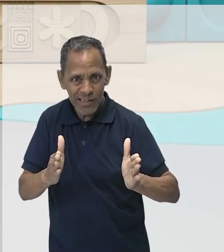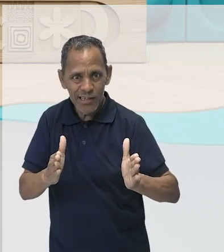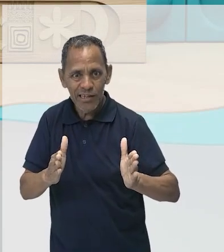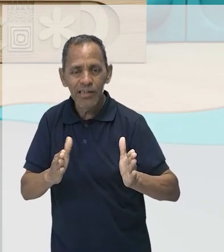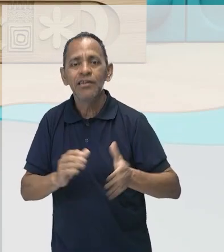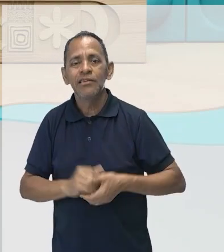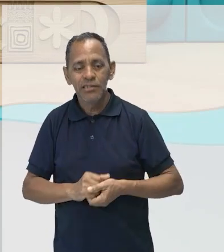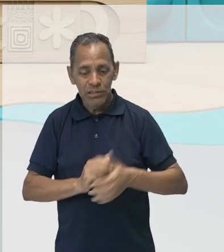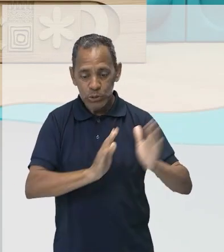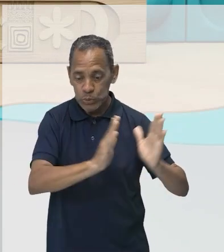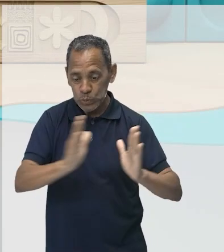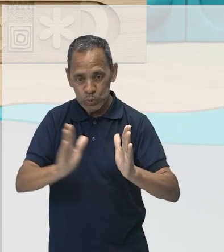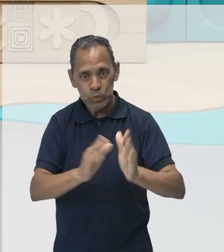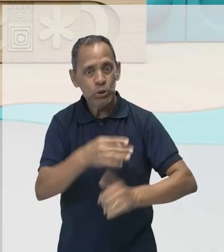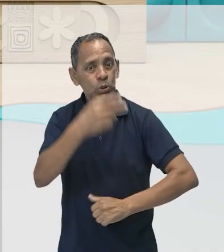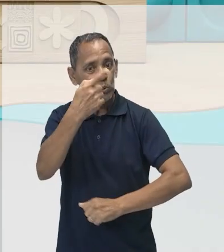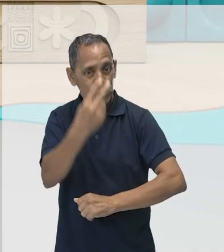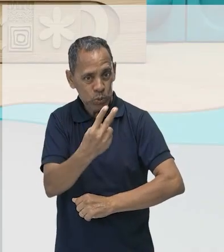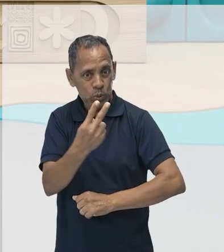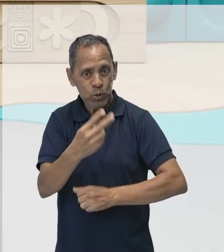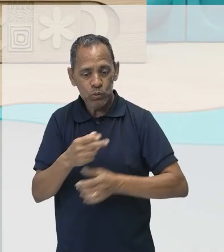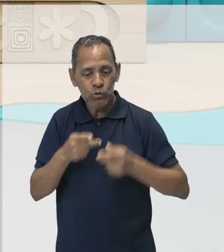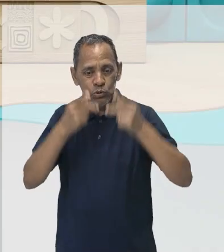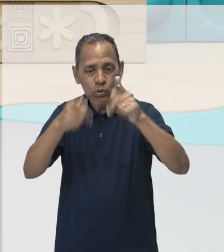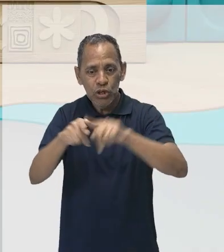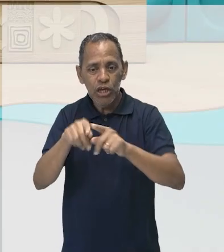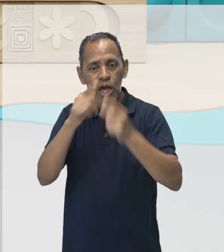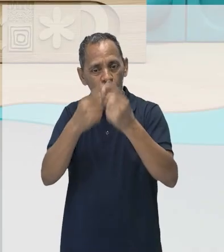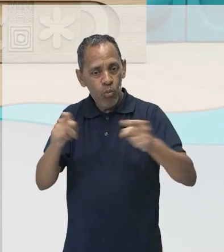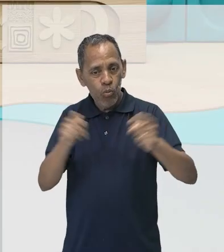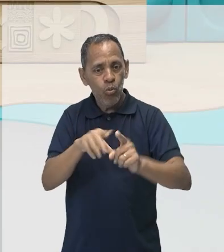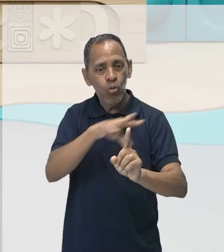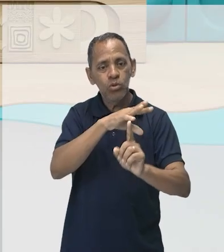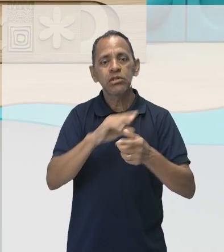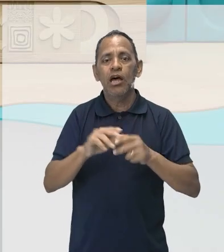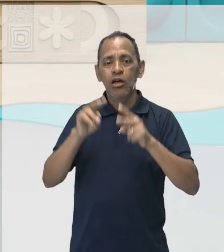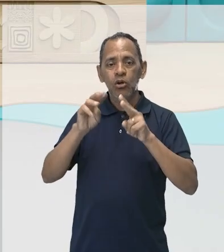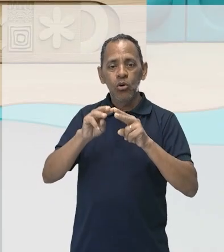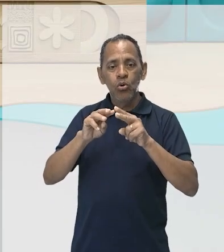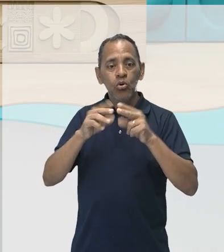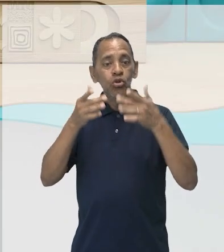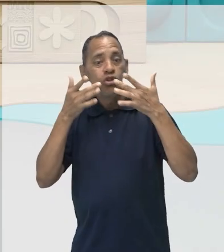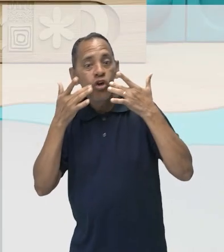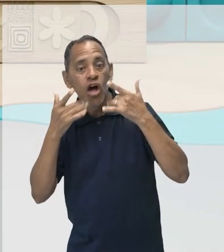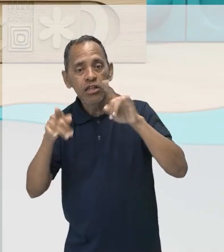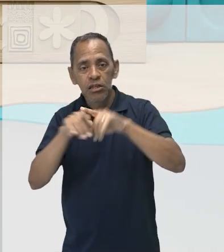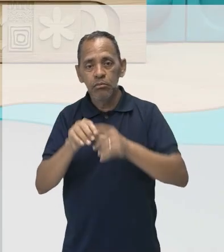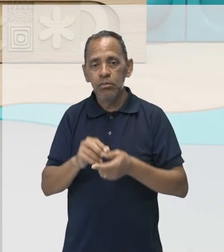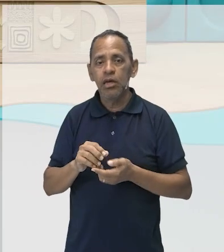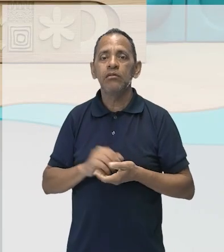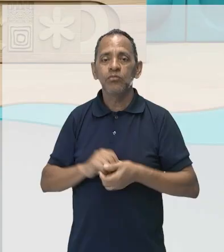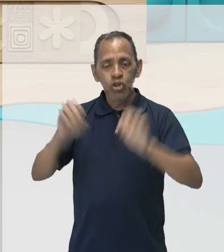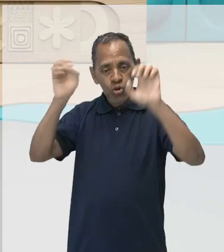passeio, né, na unidade 2, revisitou o quê? A música, o teatro, enquanto